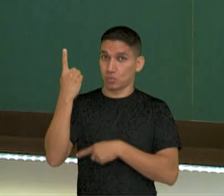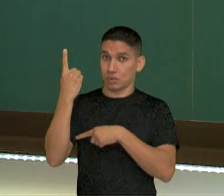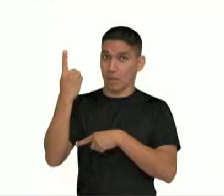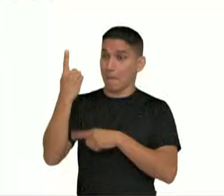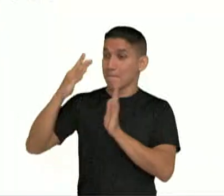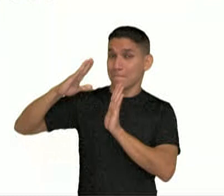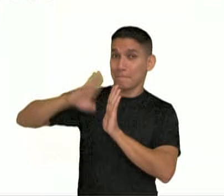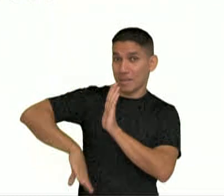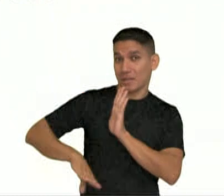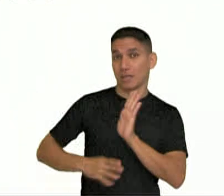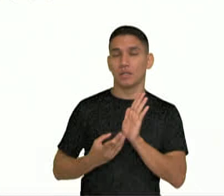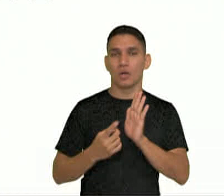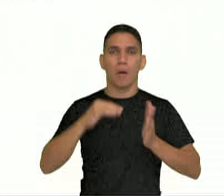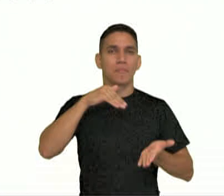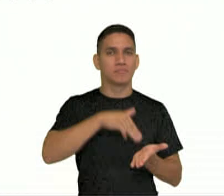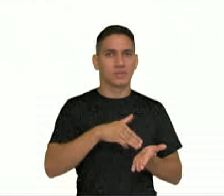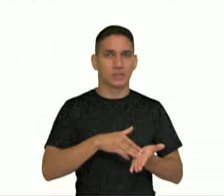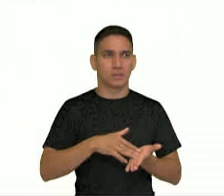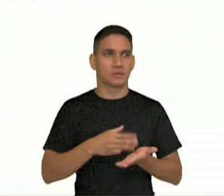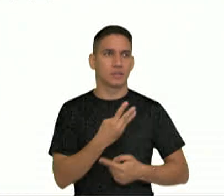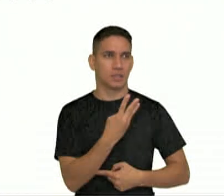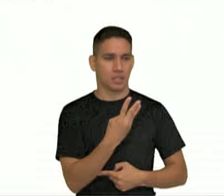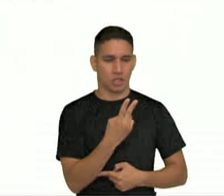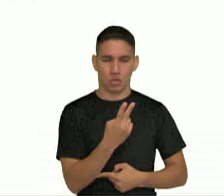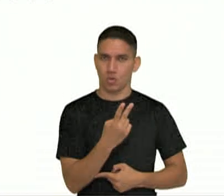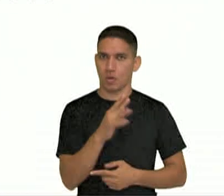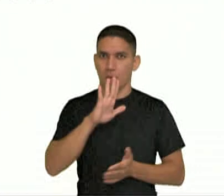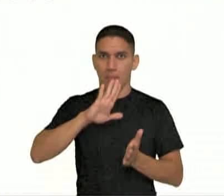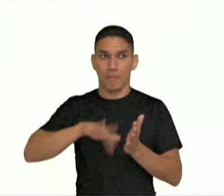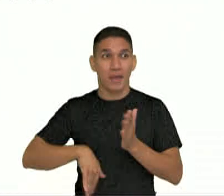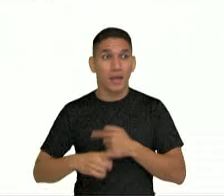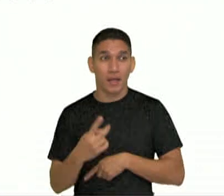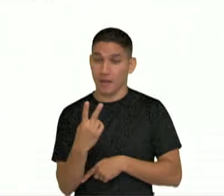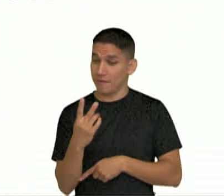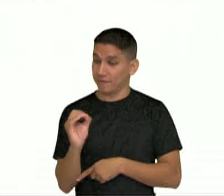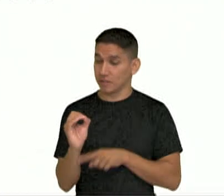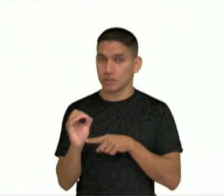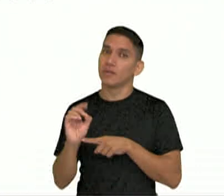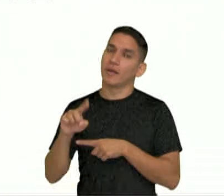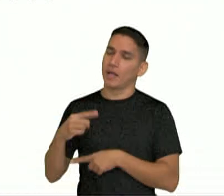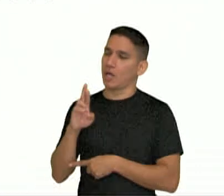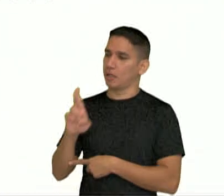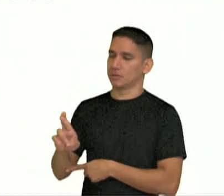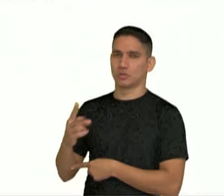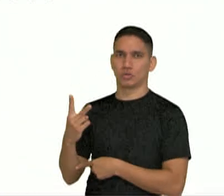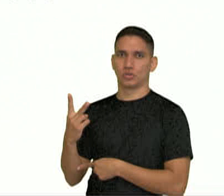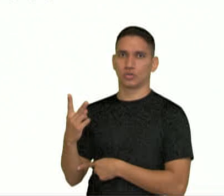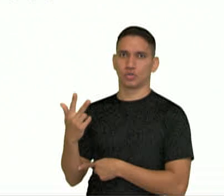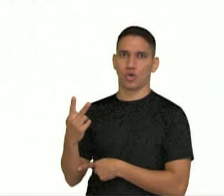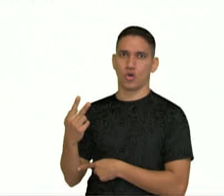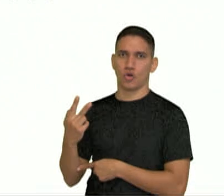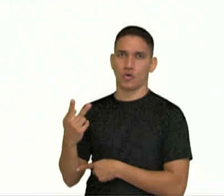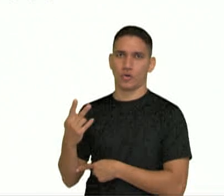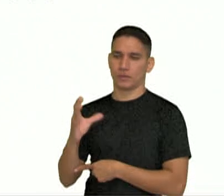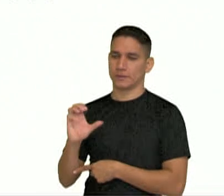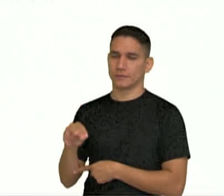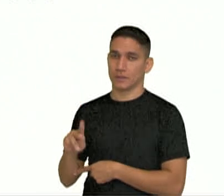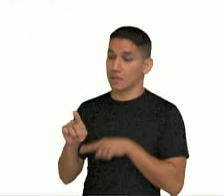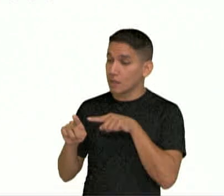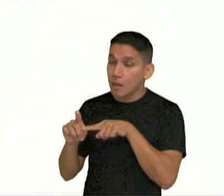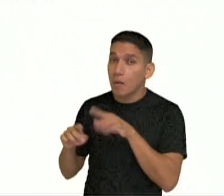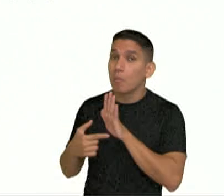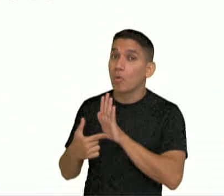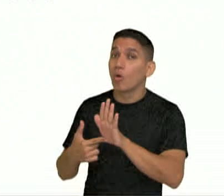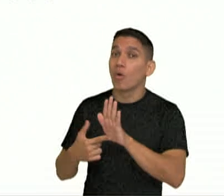mínima. 32 menos 20, 12 centímetros, tá? Então, isso aqui está mostrando para a gente qual que é a contribuição dos